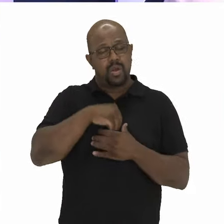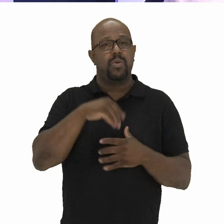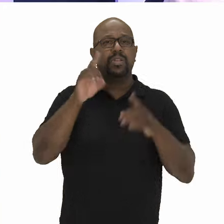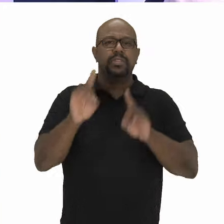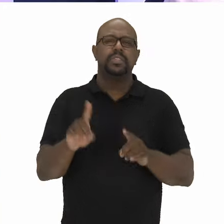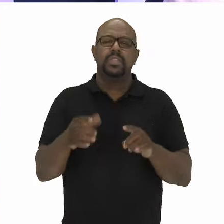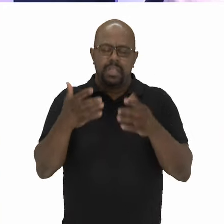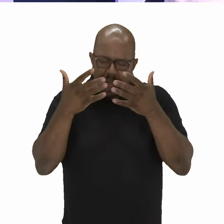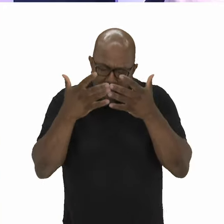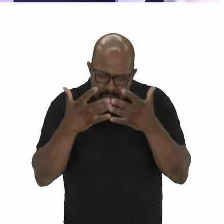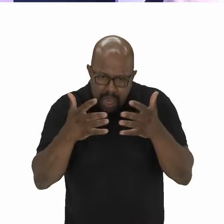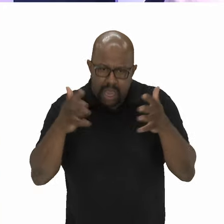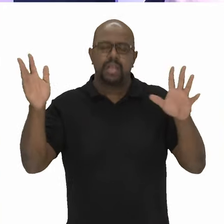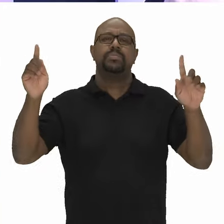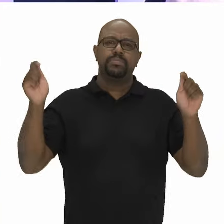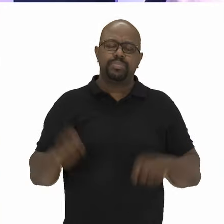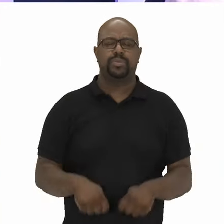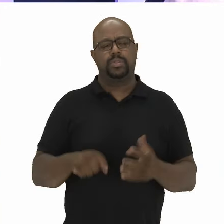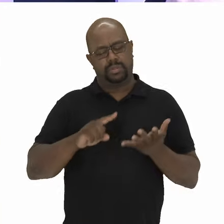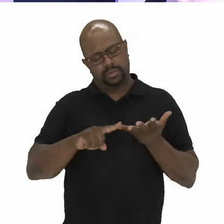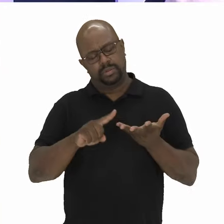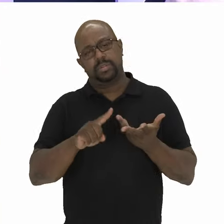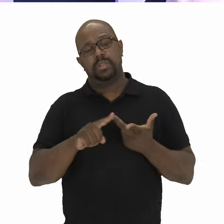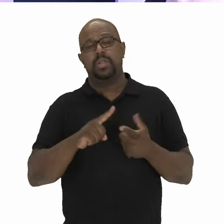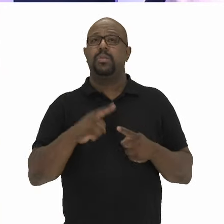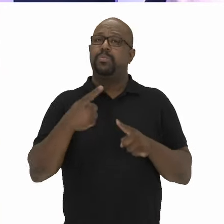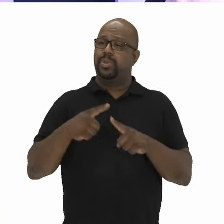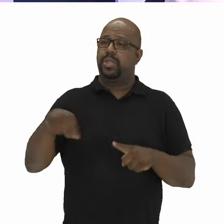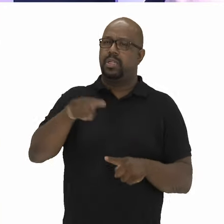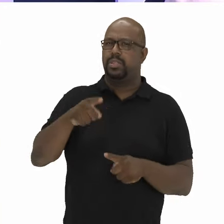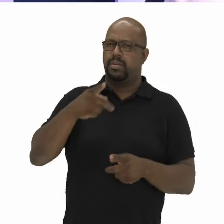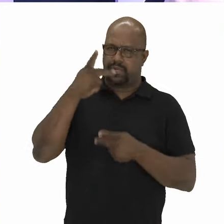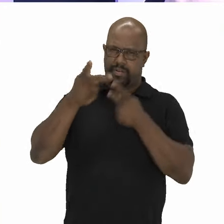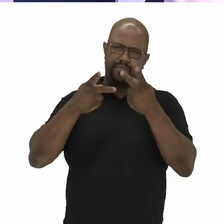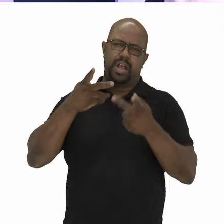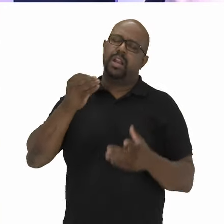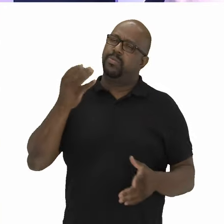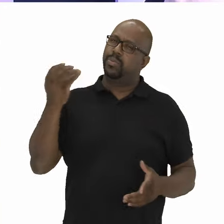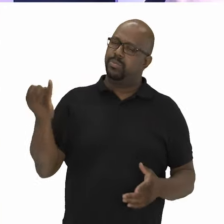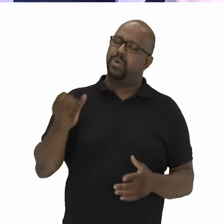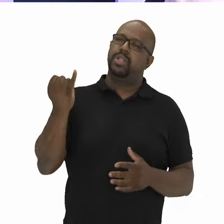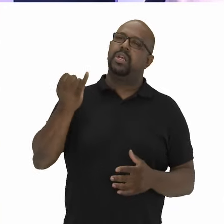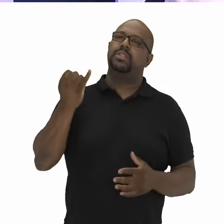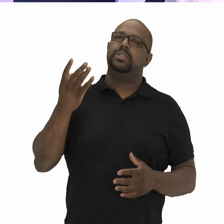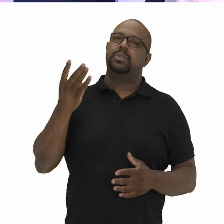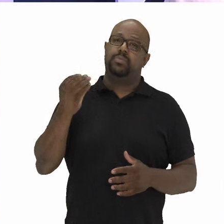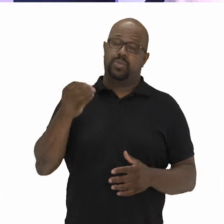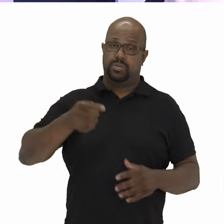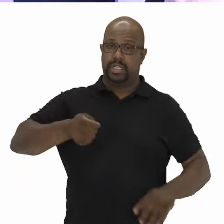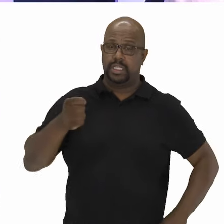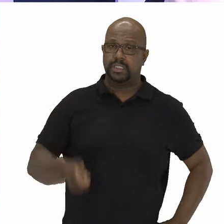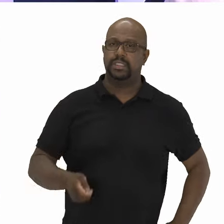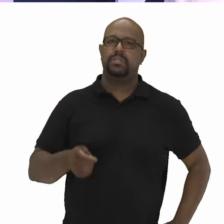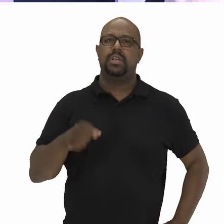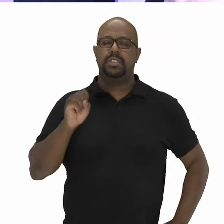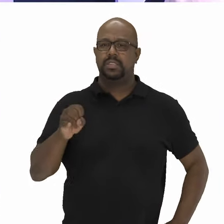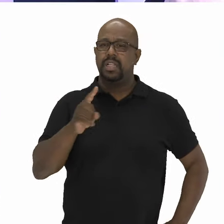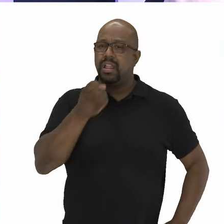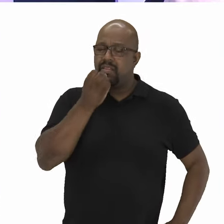deficiência se abram para outras possibilidades porque eles têm uma fala que é muito importante e muito